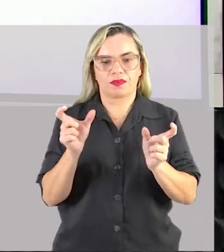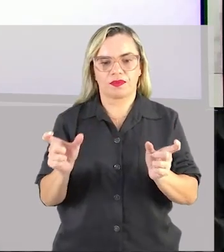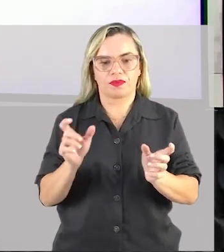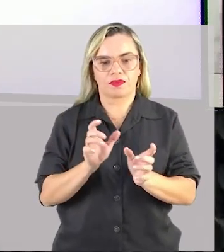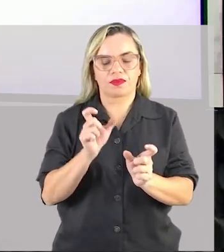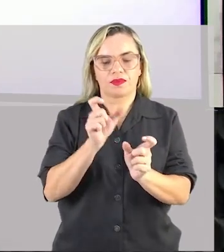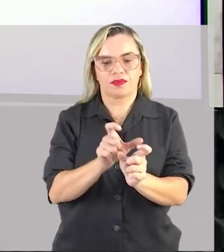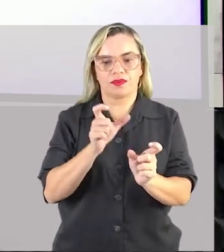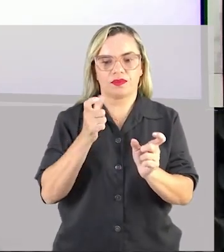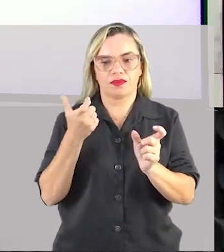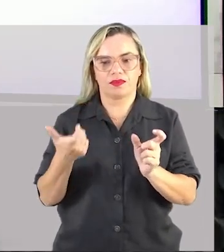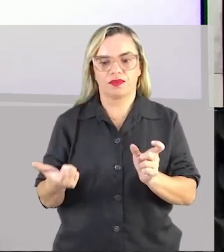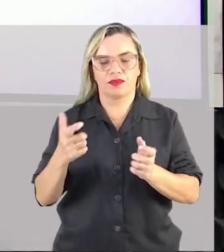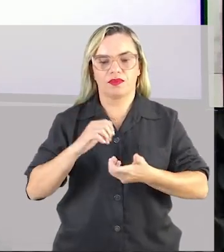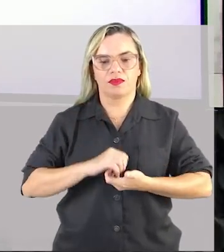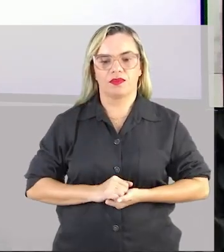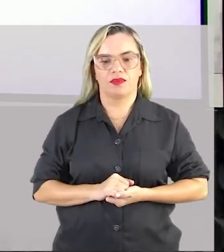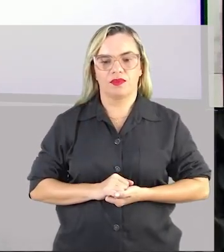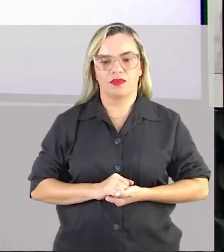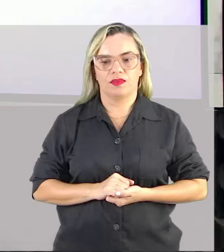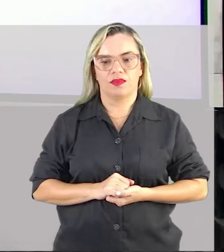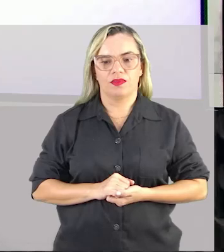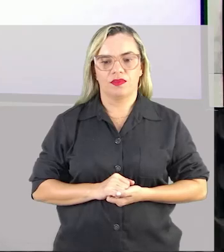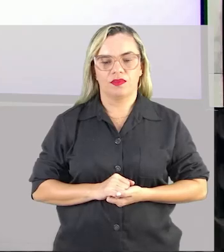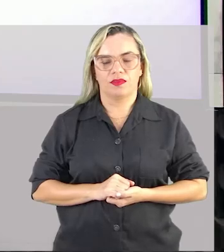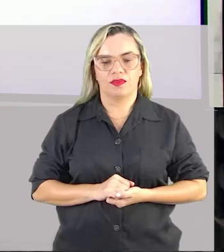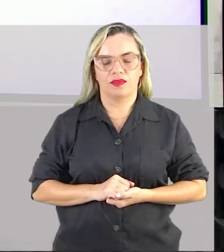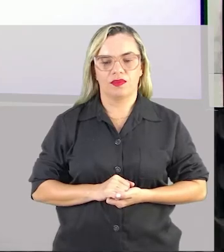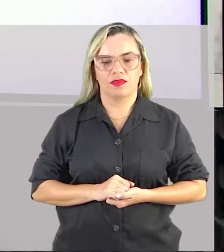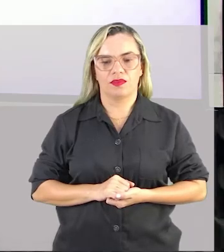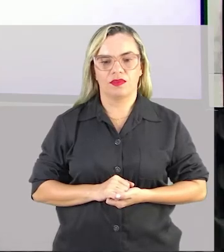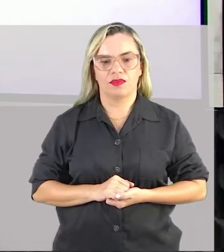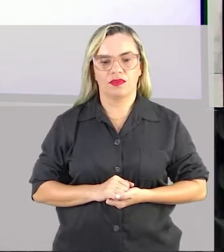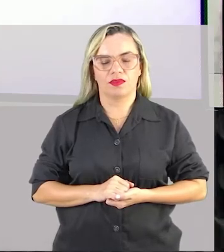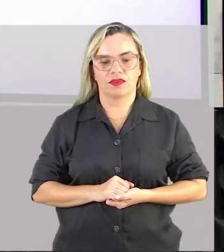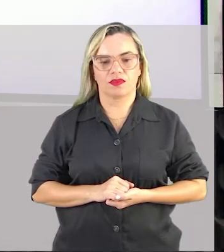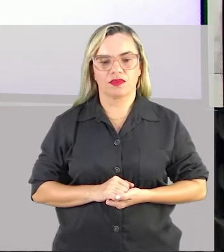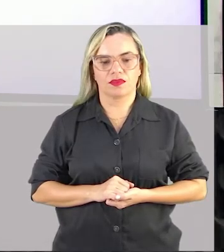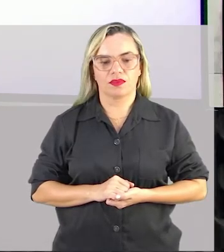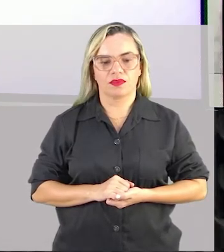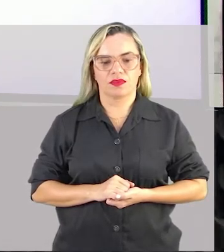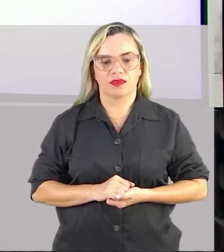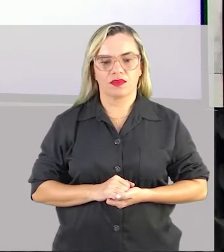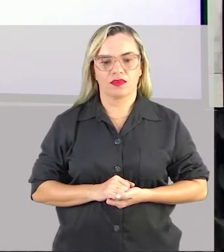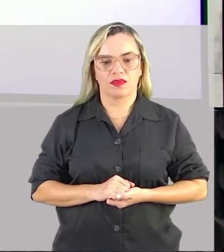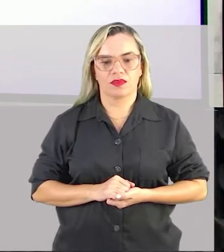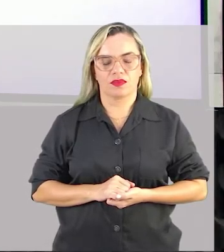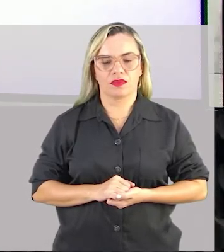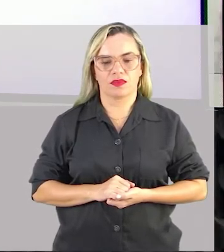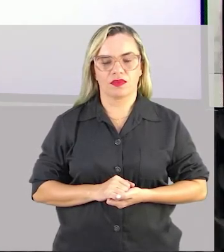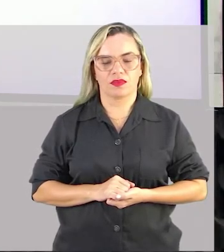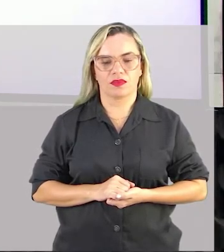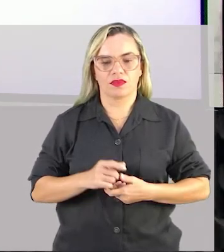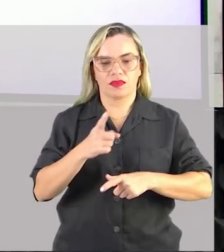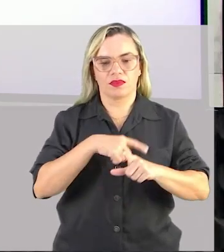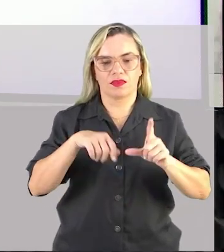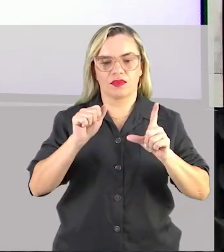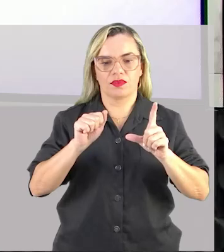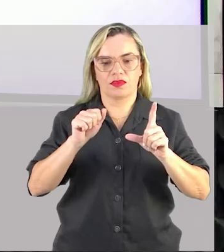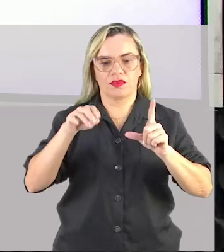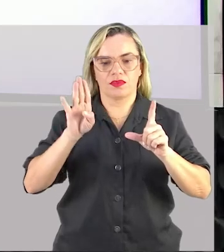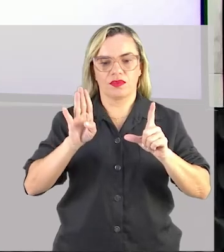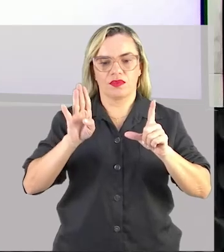e antônimo, ou seja, o contrário, de la palabra en negrita, de acuerdo con el contexto, es rehusar,